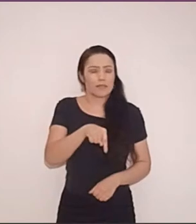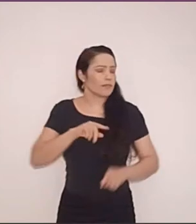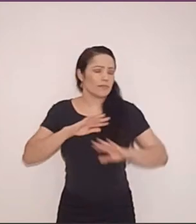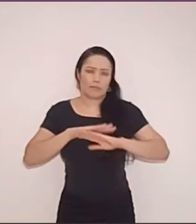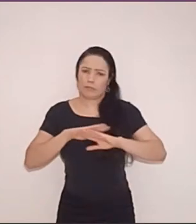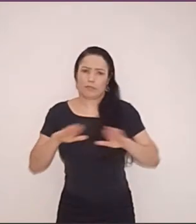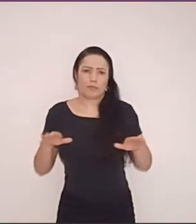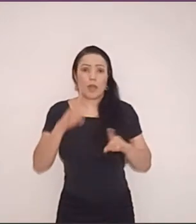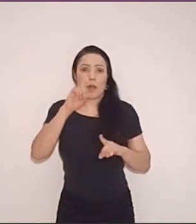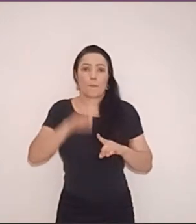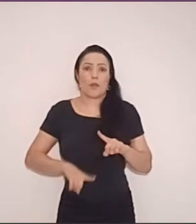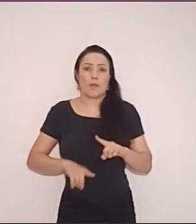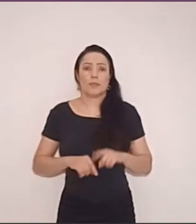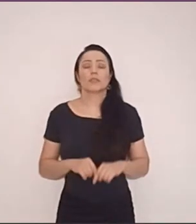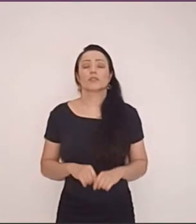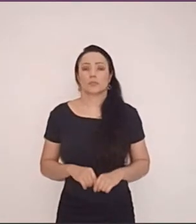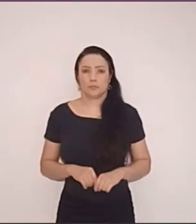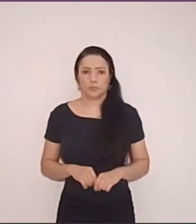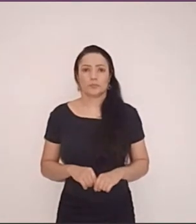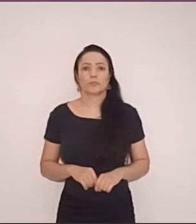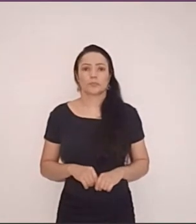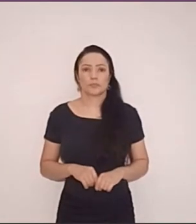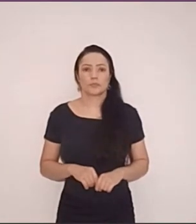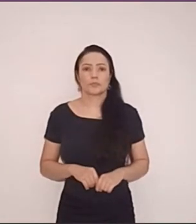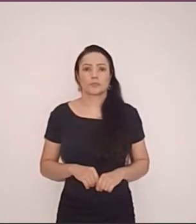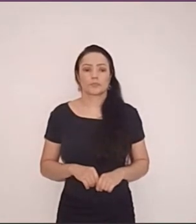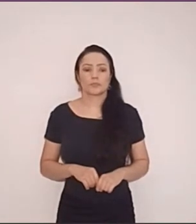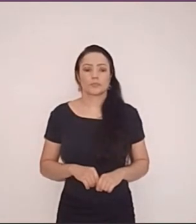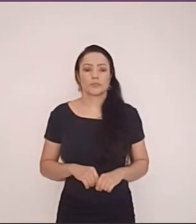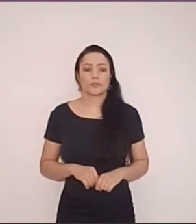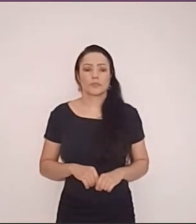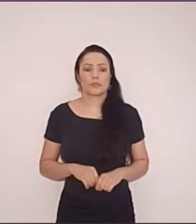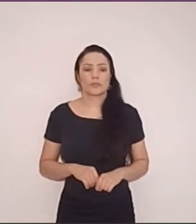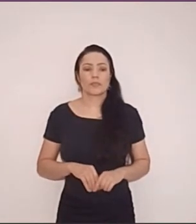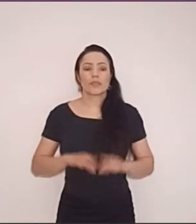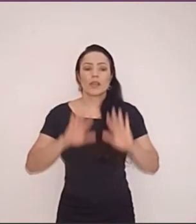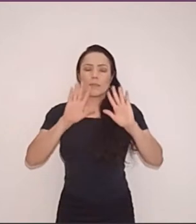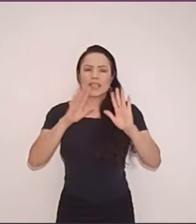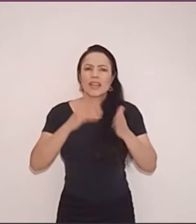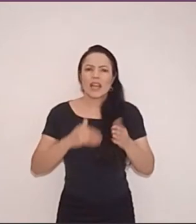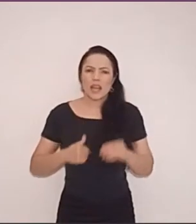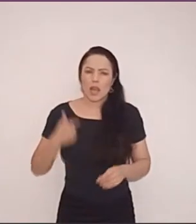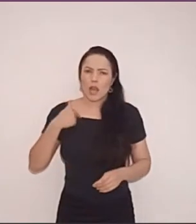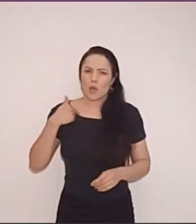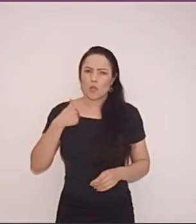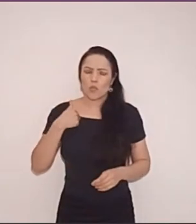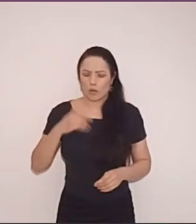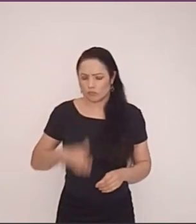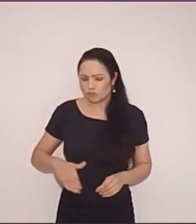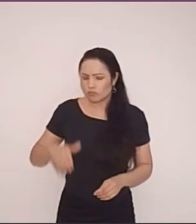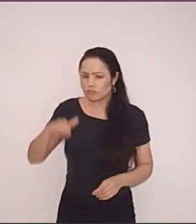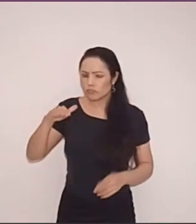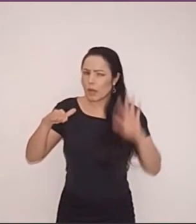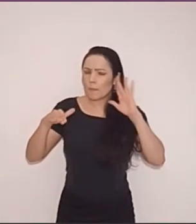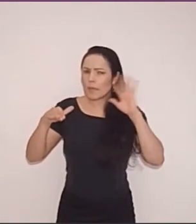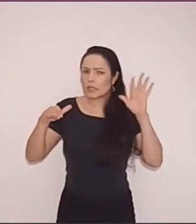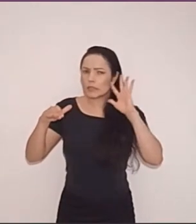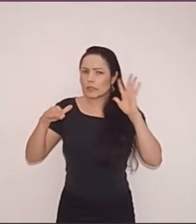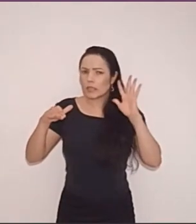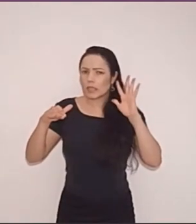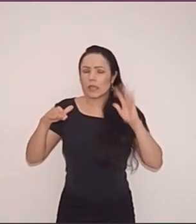for proibido e trazer nos Transportes Mas é isso desde criança me vem a grande pega